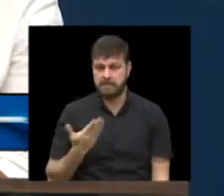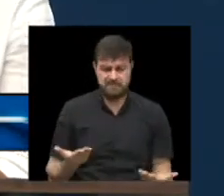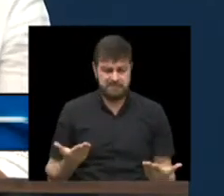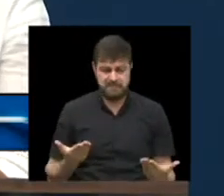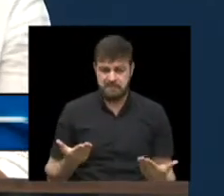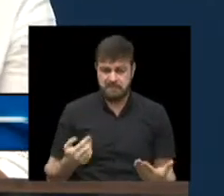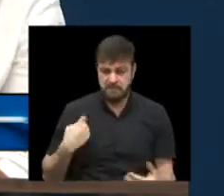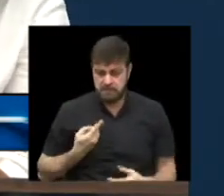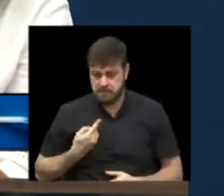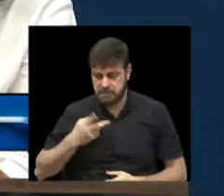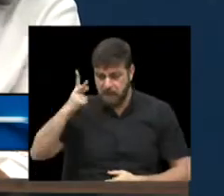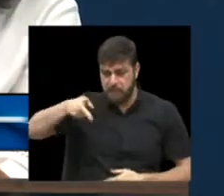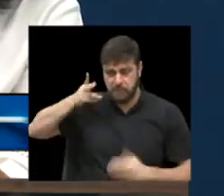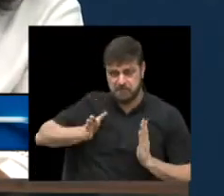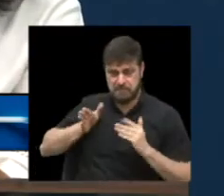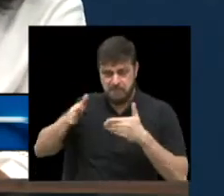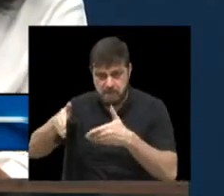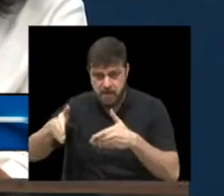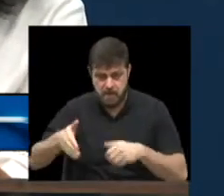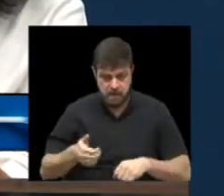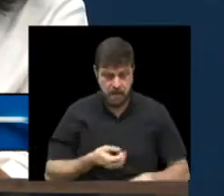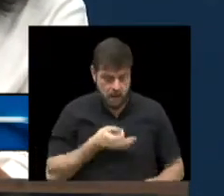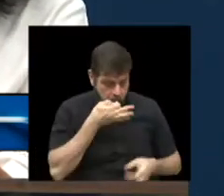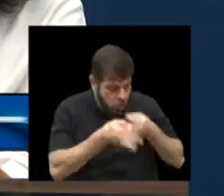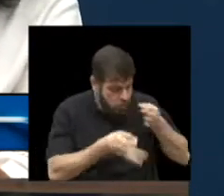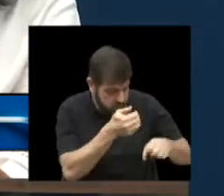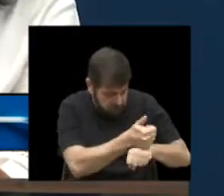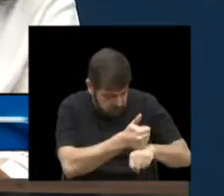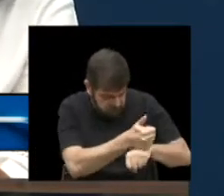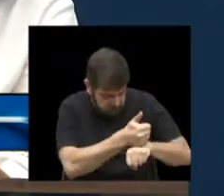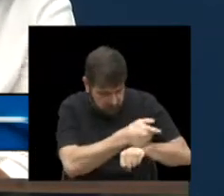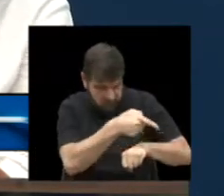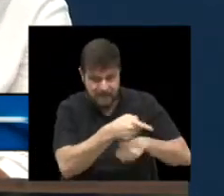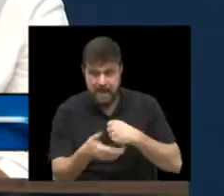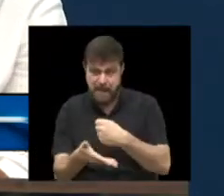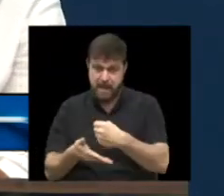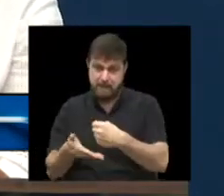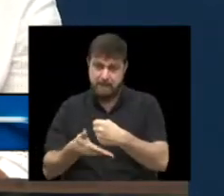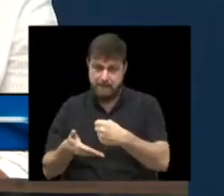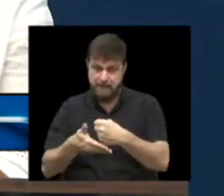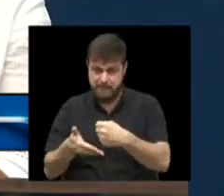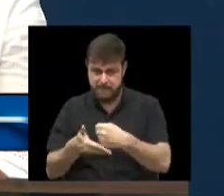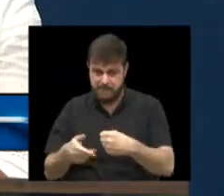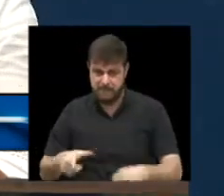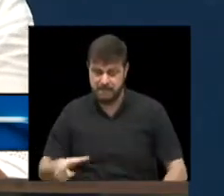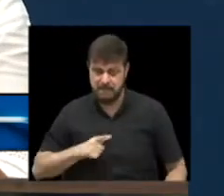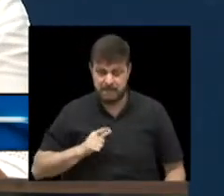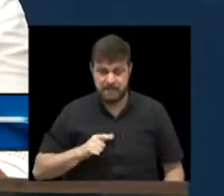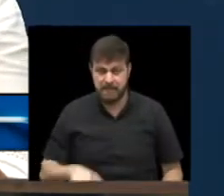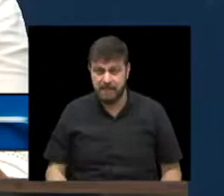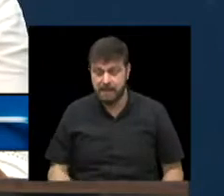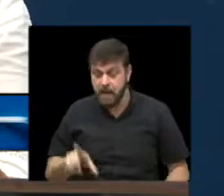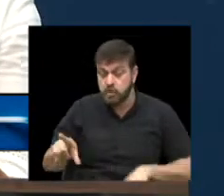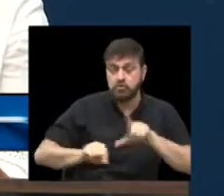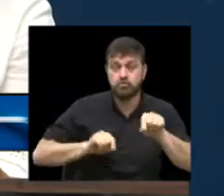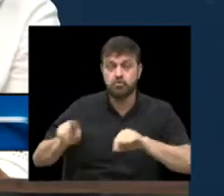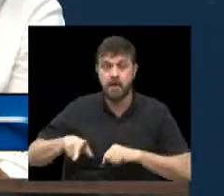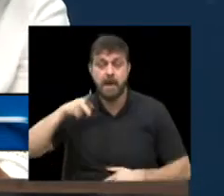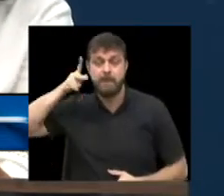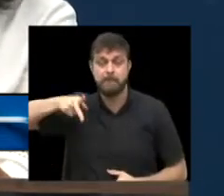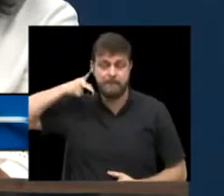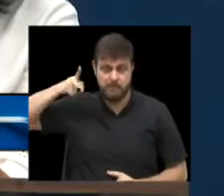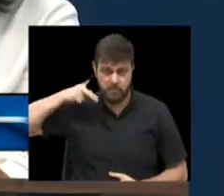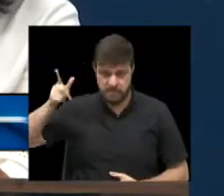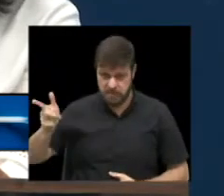questão política. O argumento técnico, ele é um dos fundamentos, mas ele é basicamente uma questão de opção política. Existe